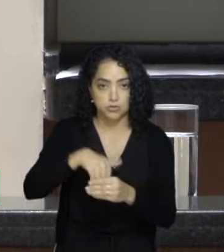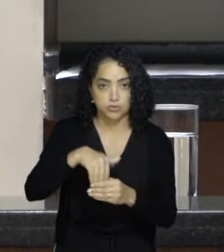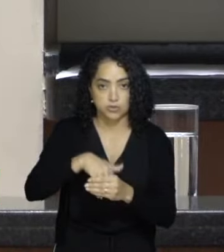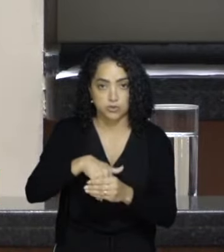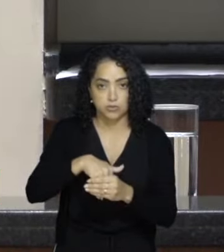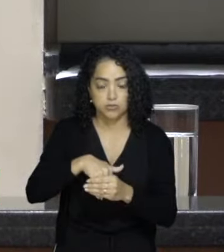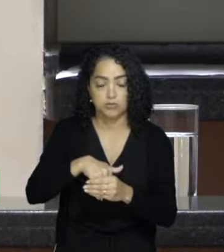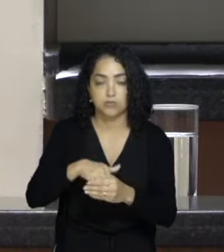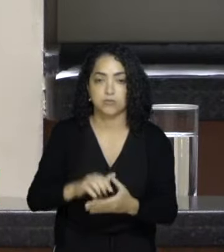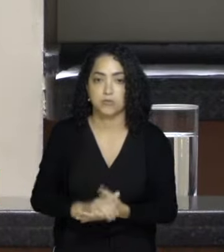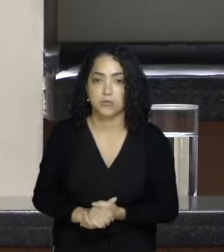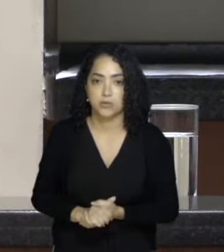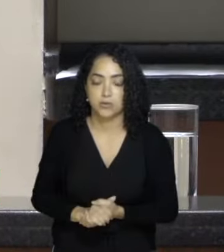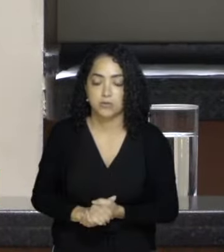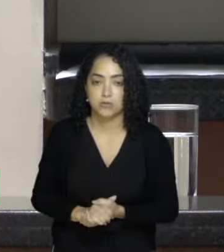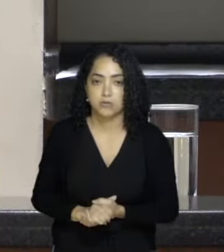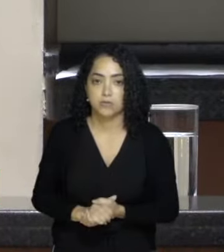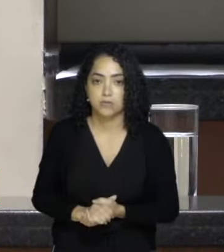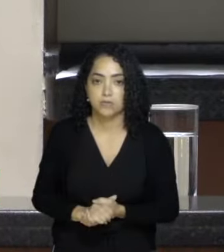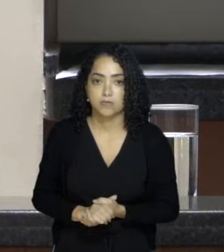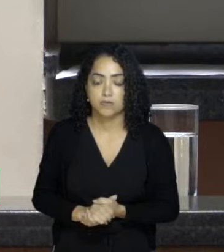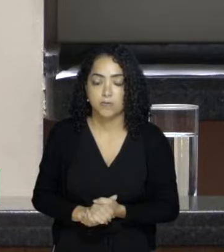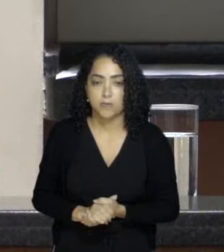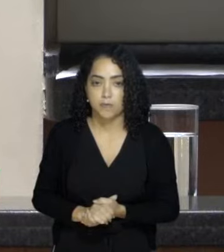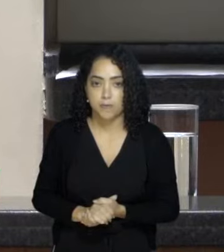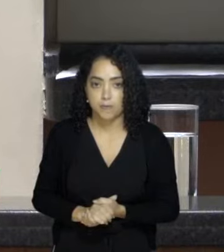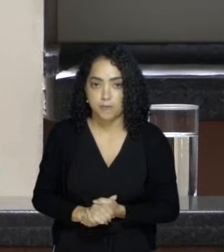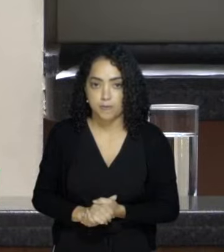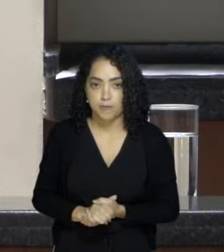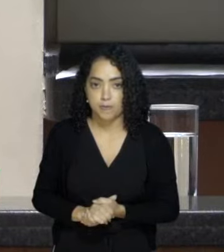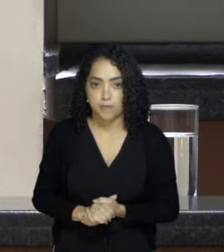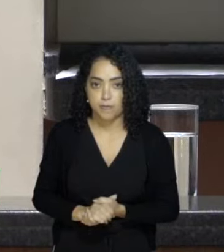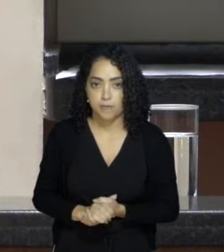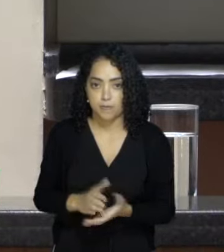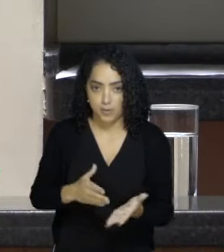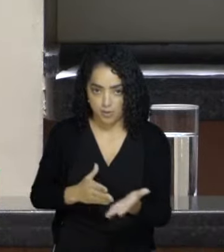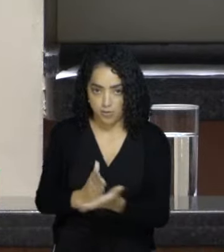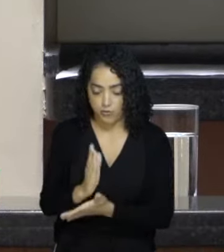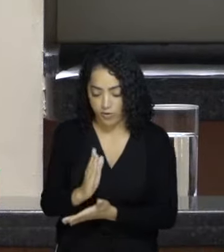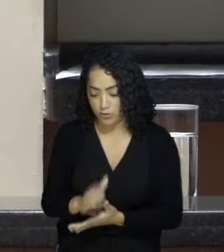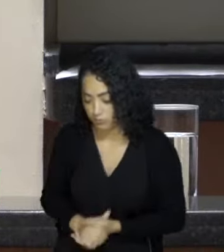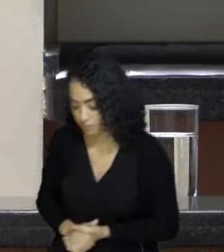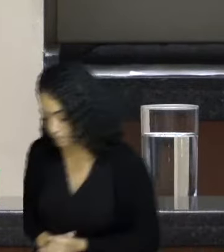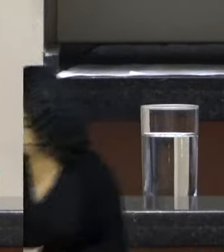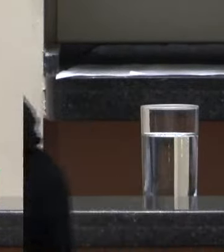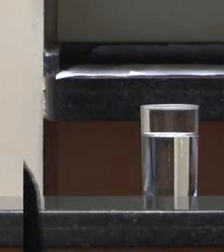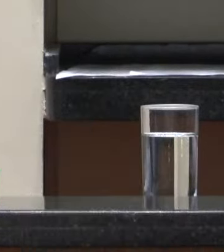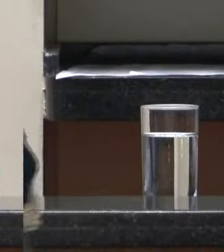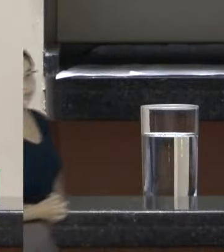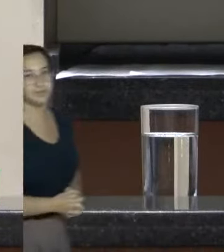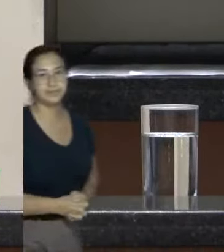Não havendo quem queira discutir, em votação, deputados que aprovam, permaneçam como se encontram. Aprovado por unanimidade.